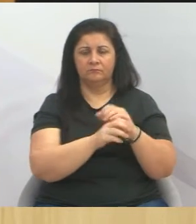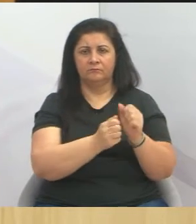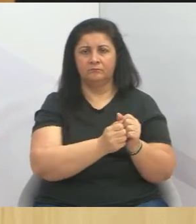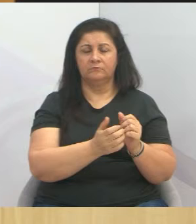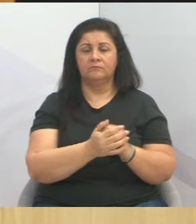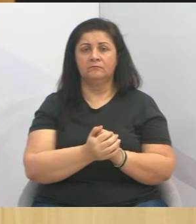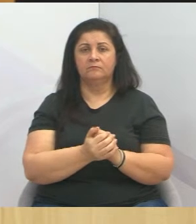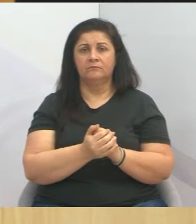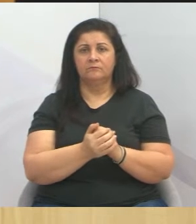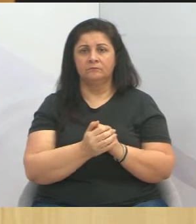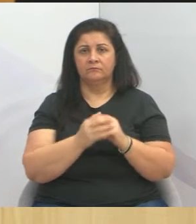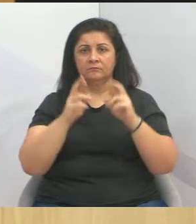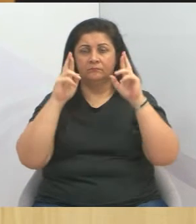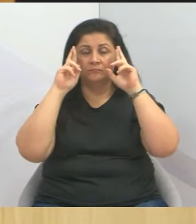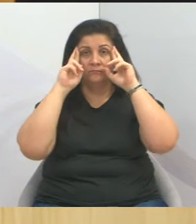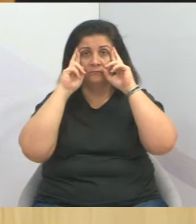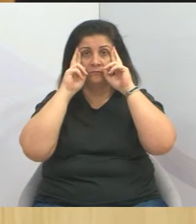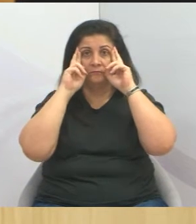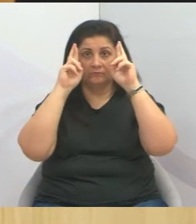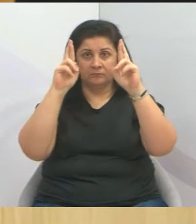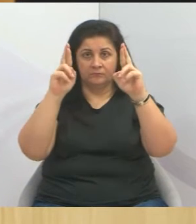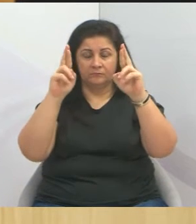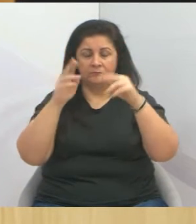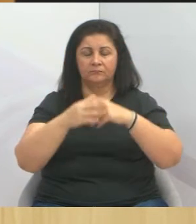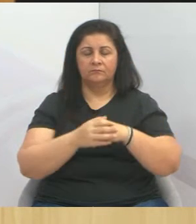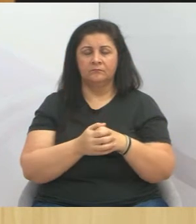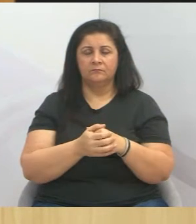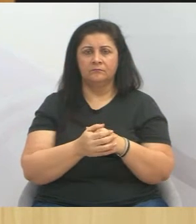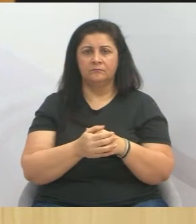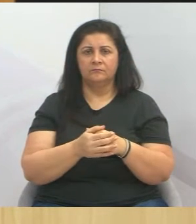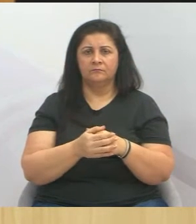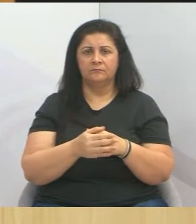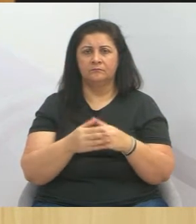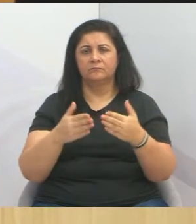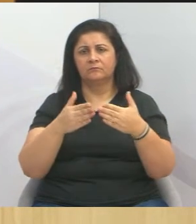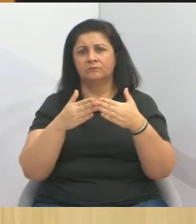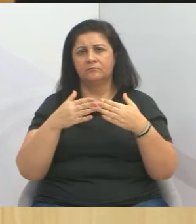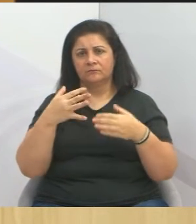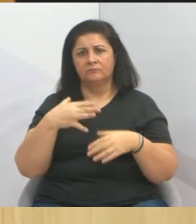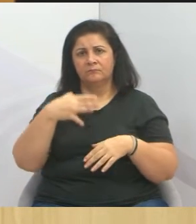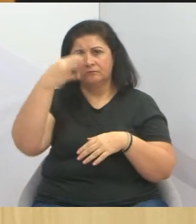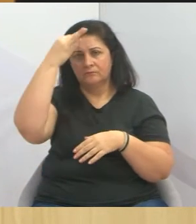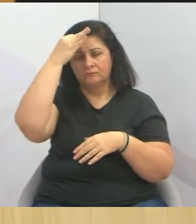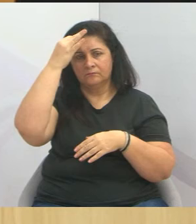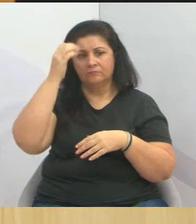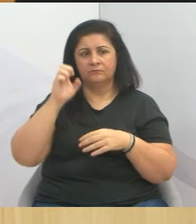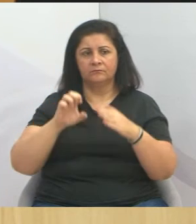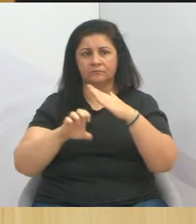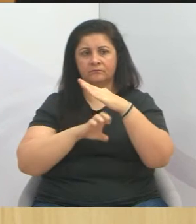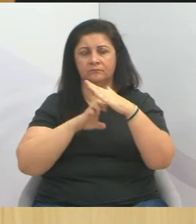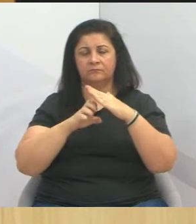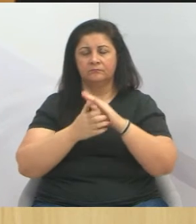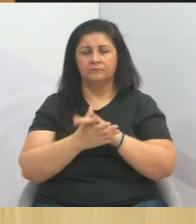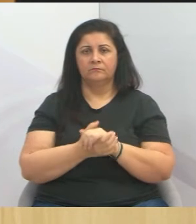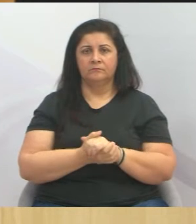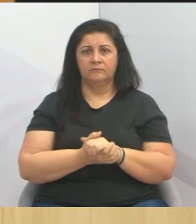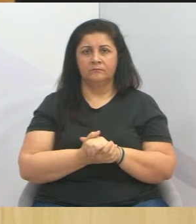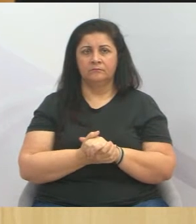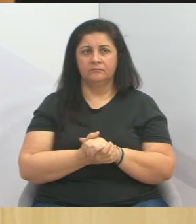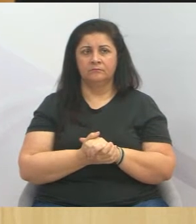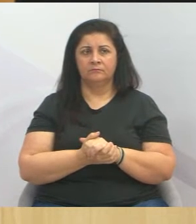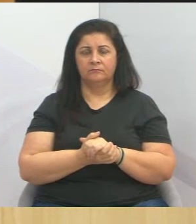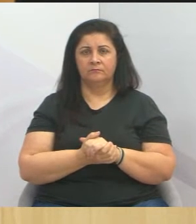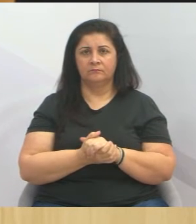assim sendo muito respeitosamente recorremos a compreensão aos préstimos da empresa e antecipando